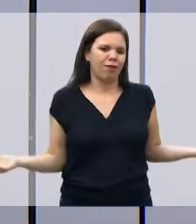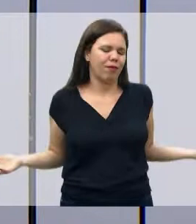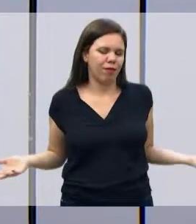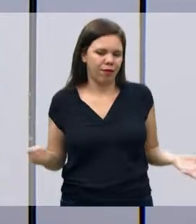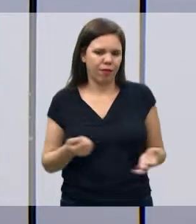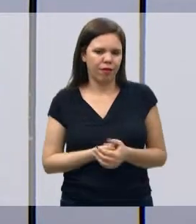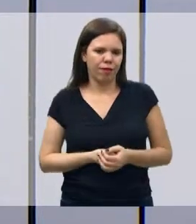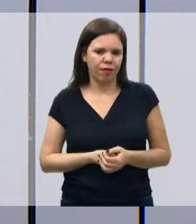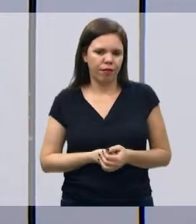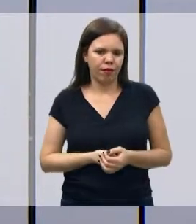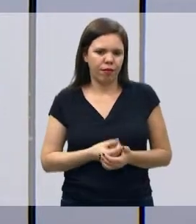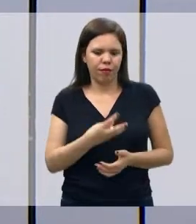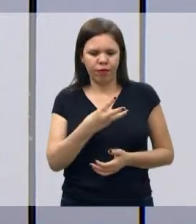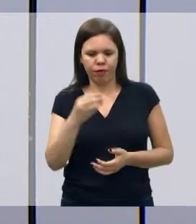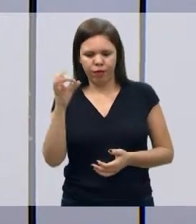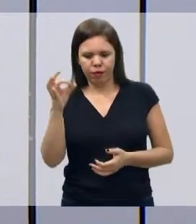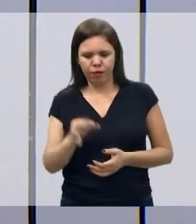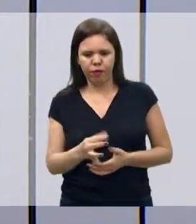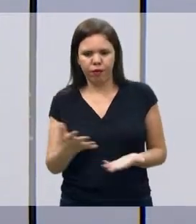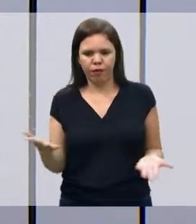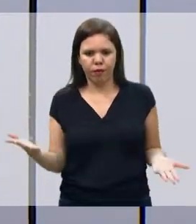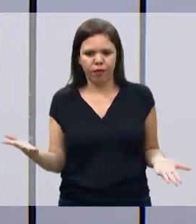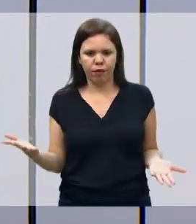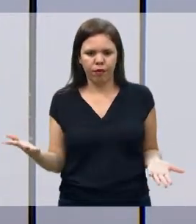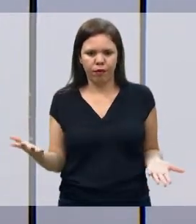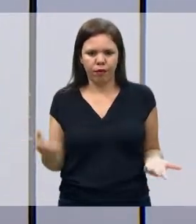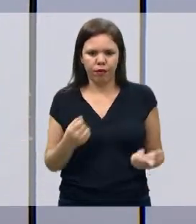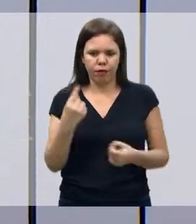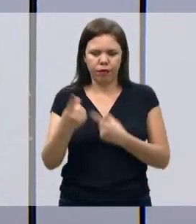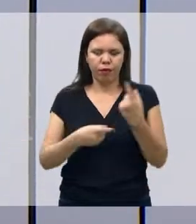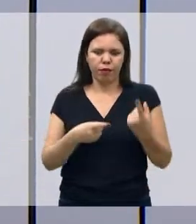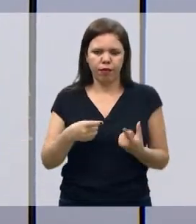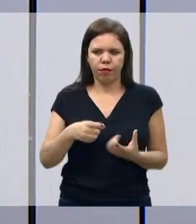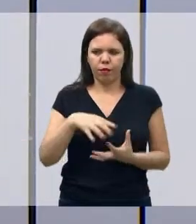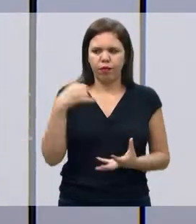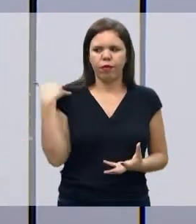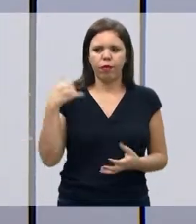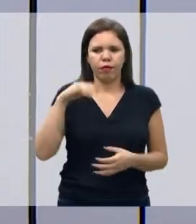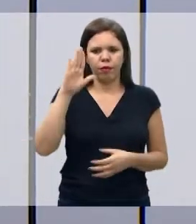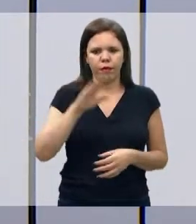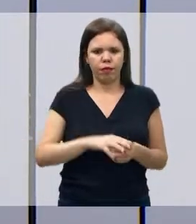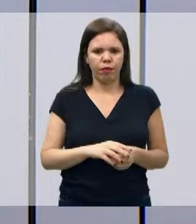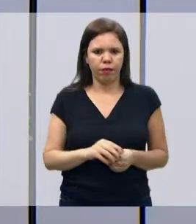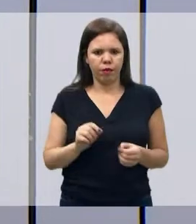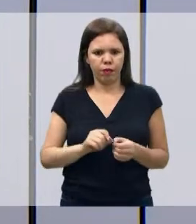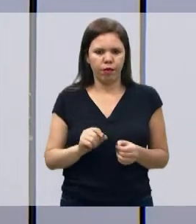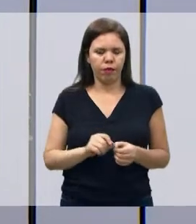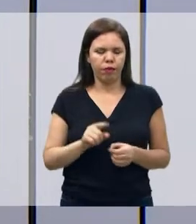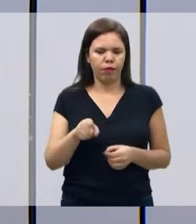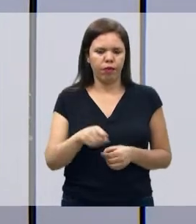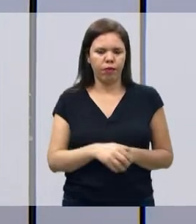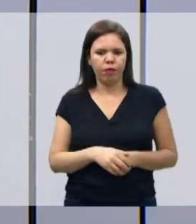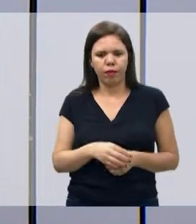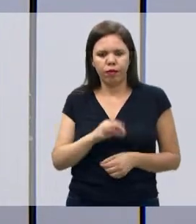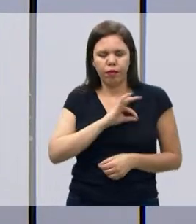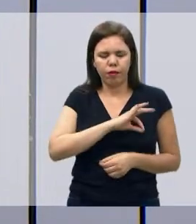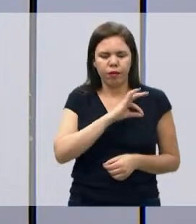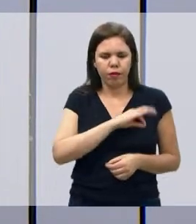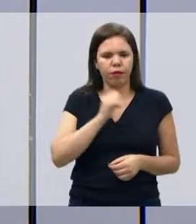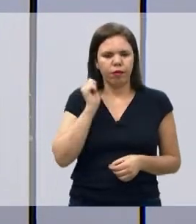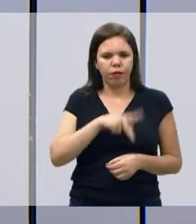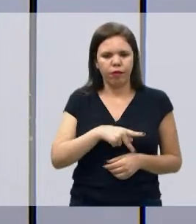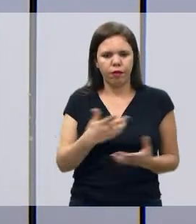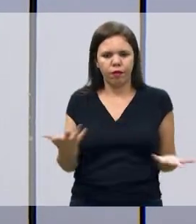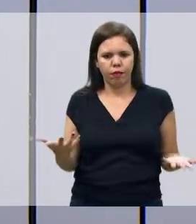demais, acho que 30%, 40%, se alguns idosos até mais, fazem desse salário de